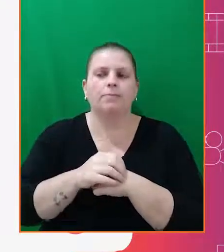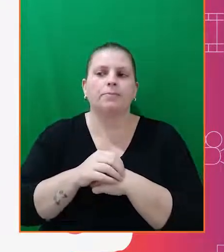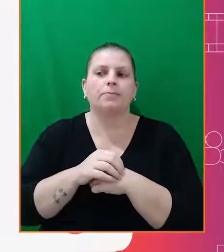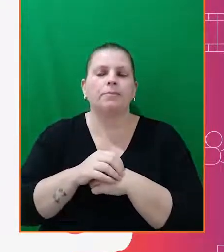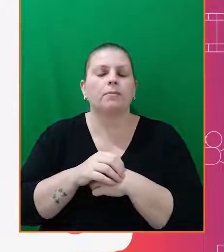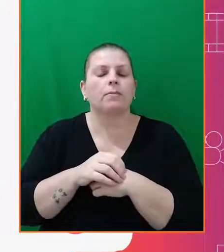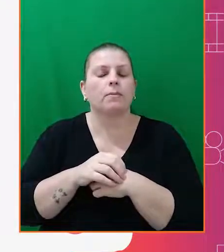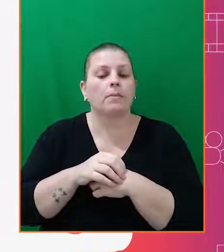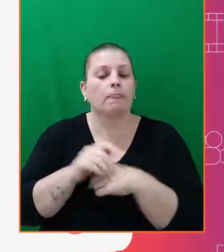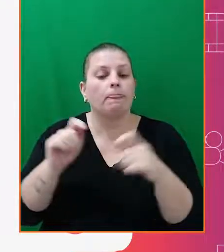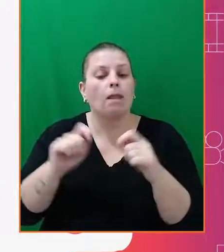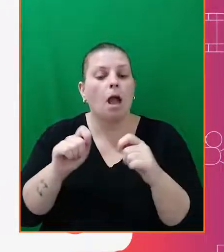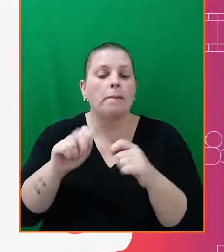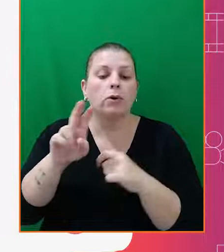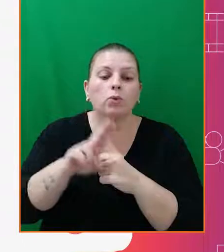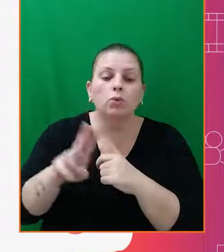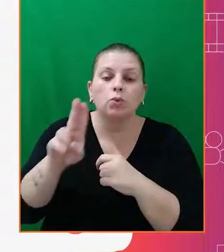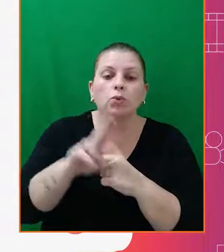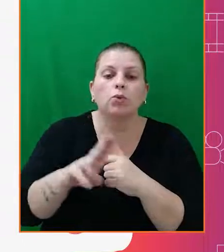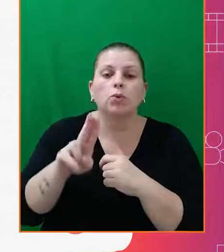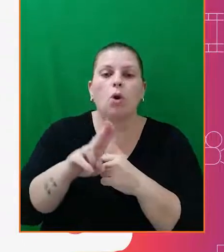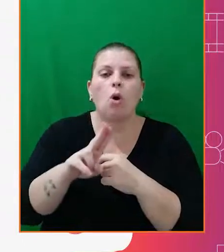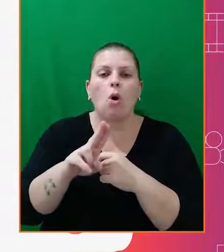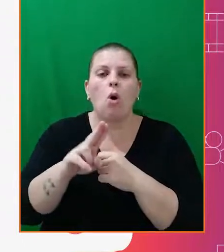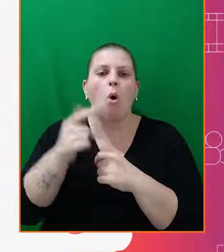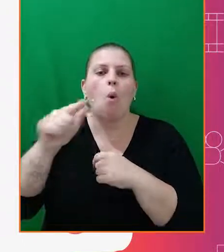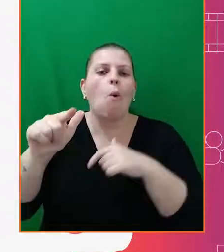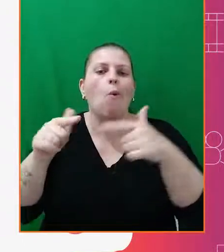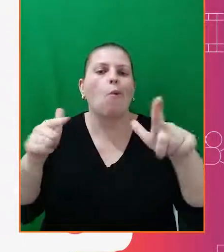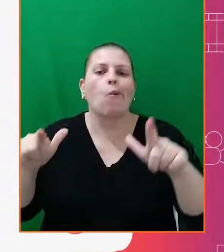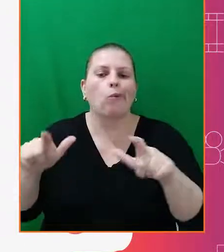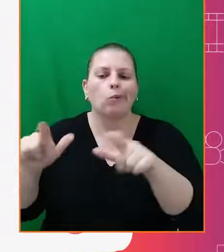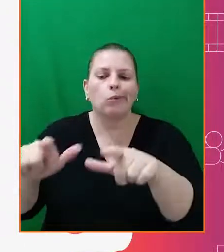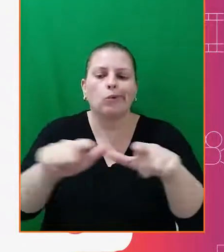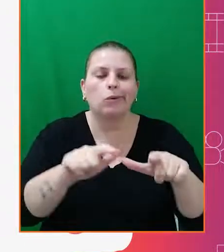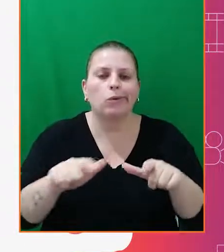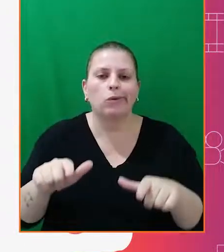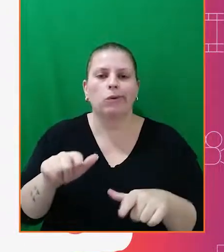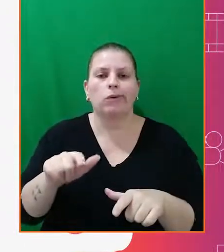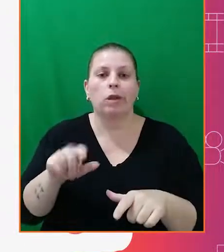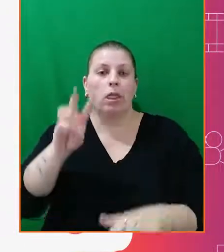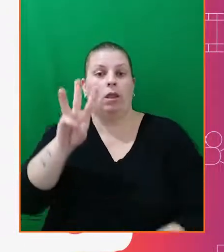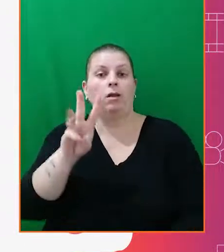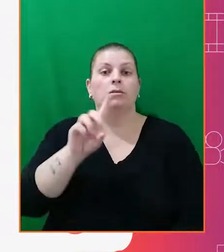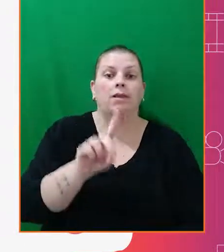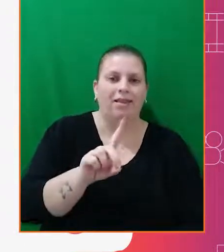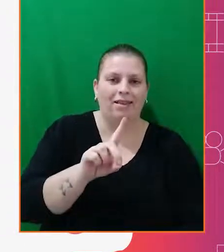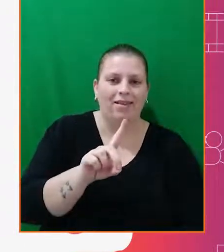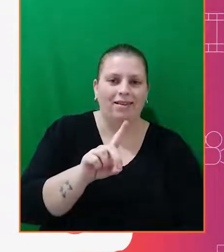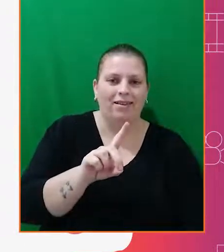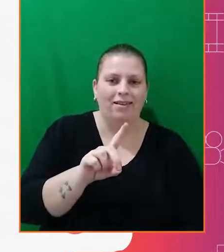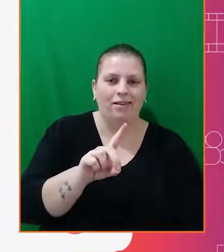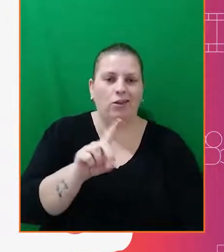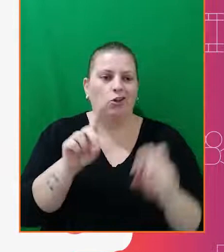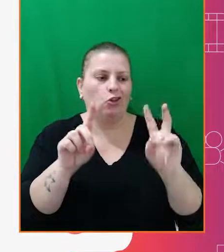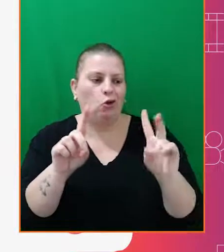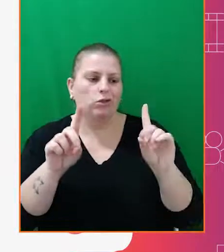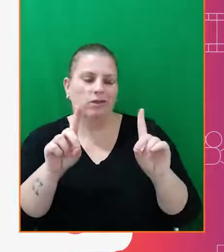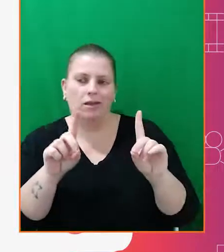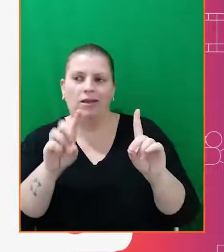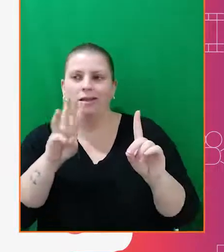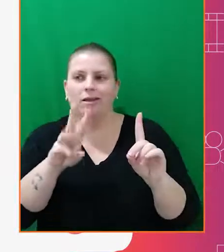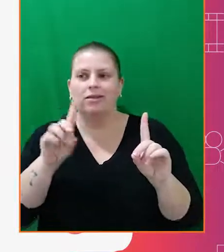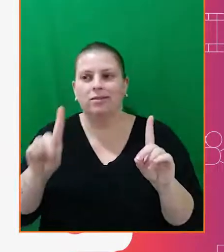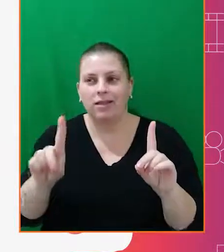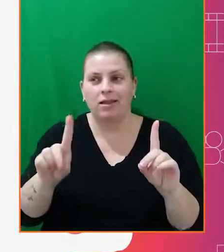onde a técnica pode ser usada em outros recursos, como por exemplo o 3D. Aqui nós vemos um